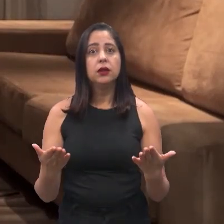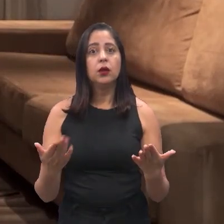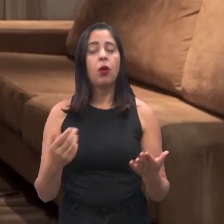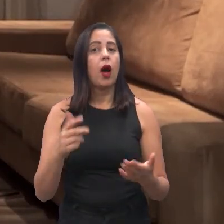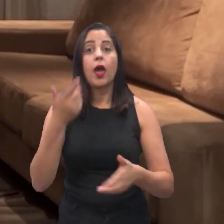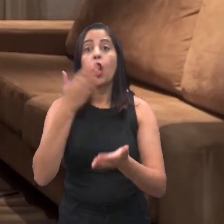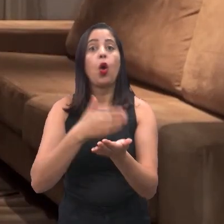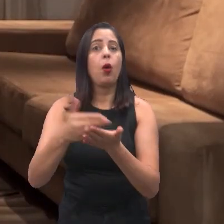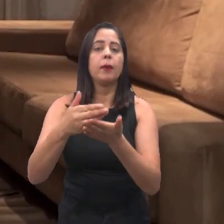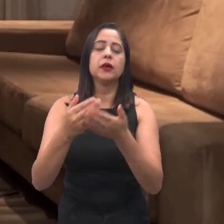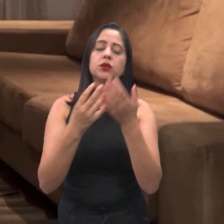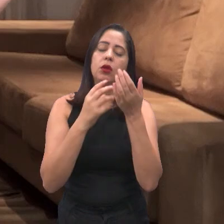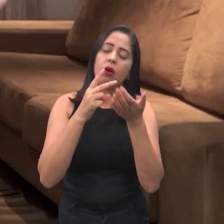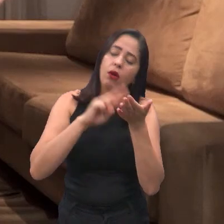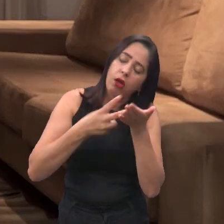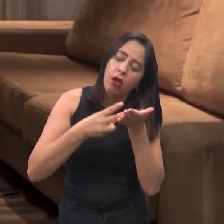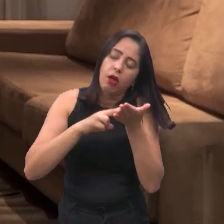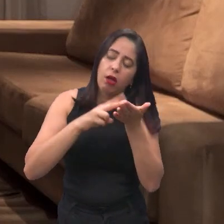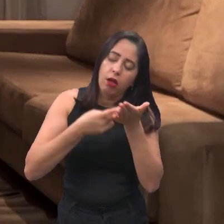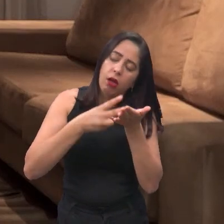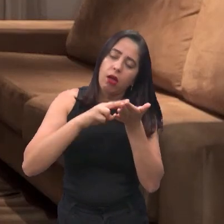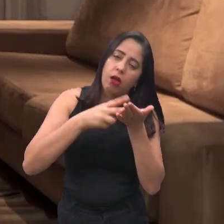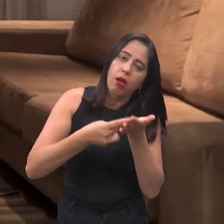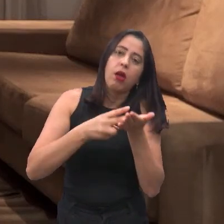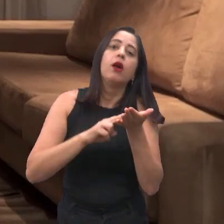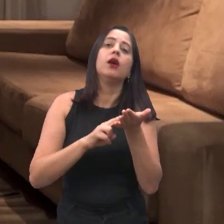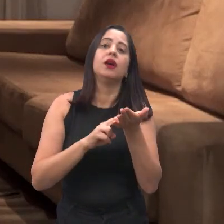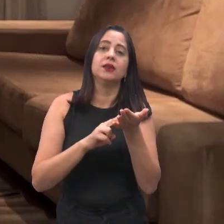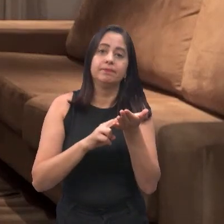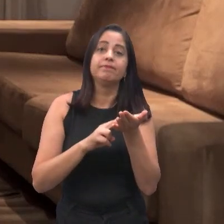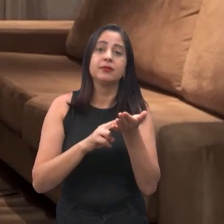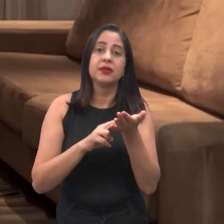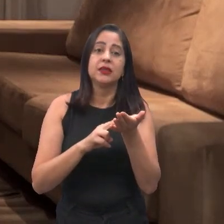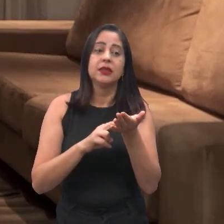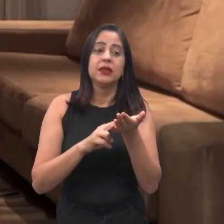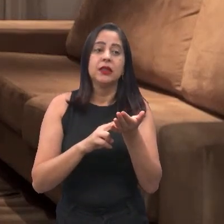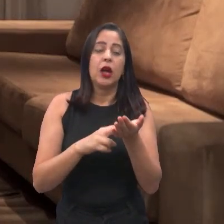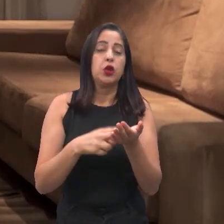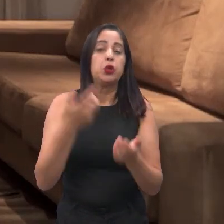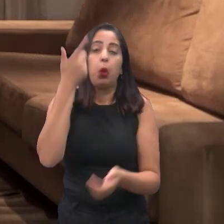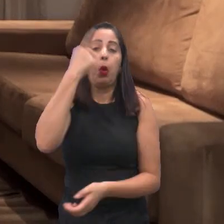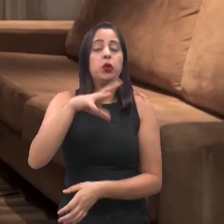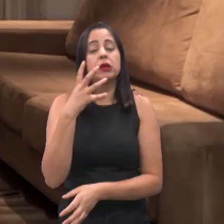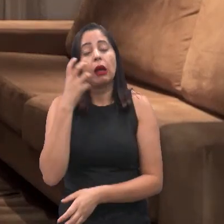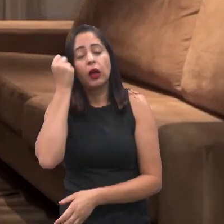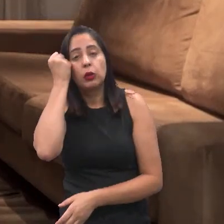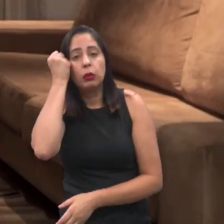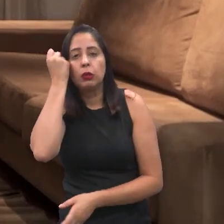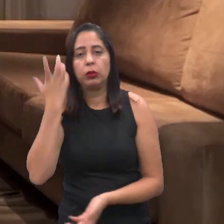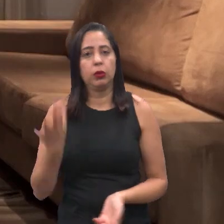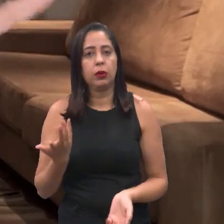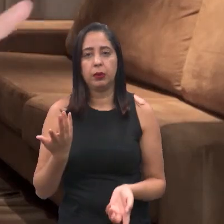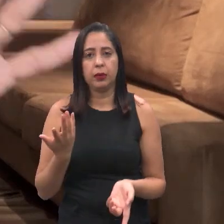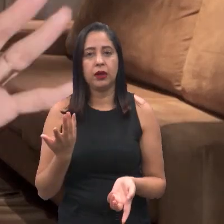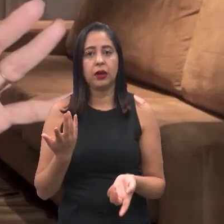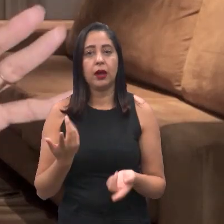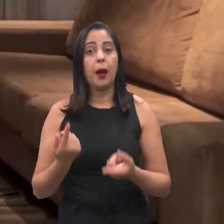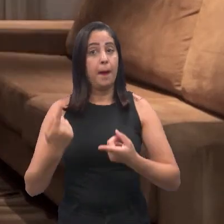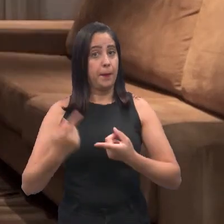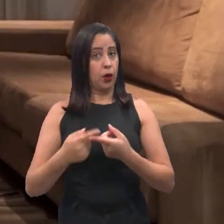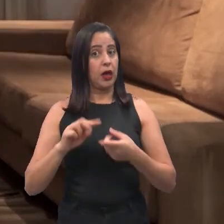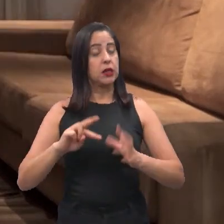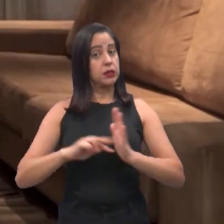uma coisa interessante que começou a me chamar muita atenção, que é a comunicação do meu corpo, né? Dizendo: olha, Cris,